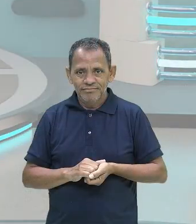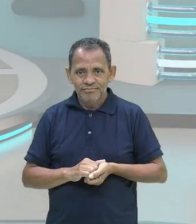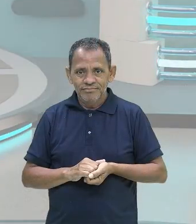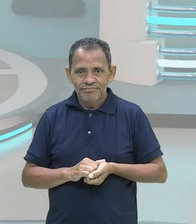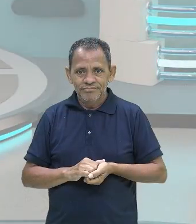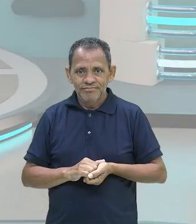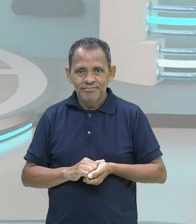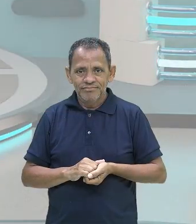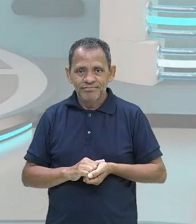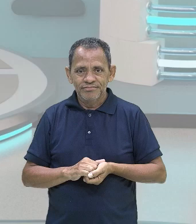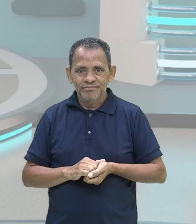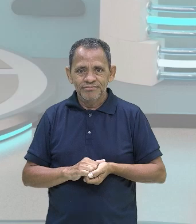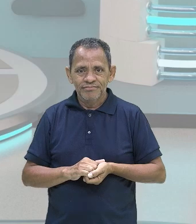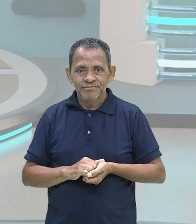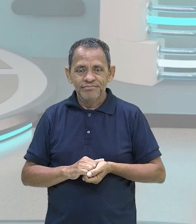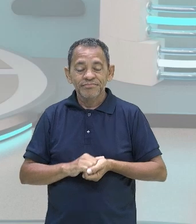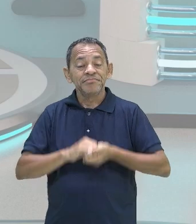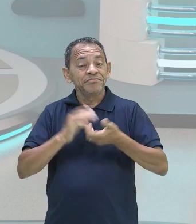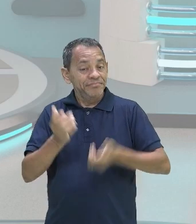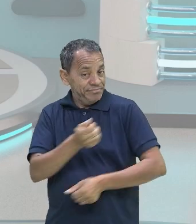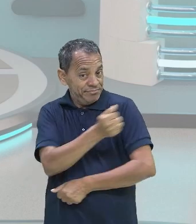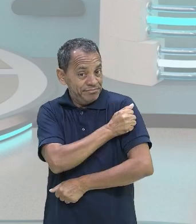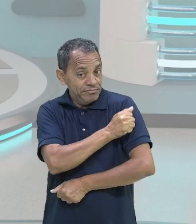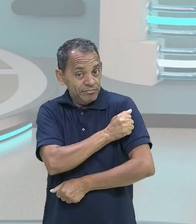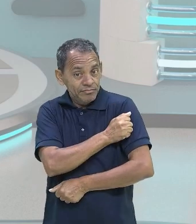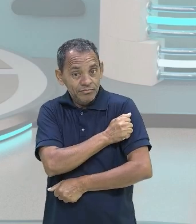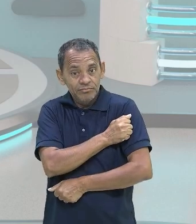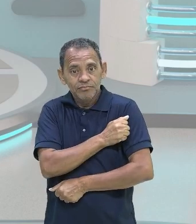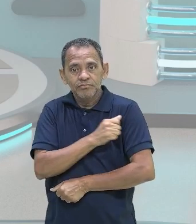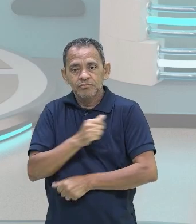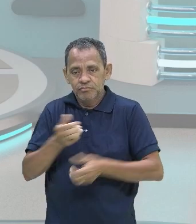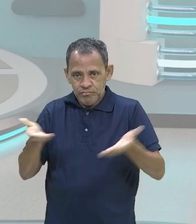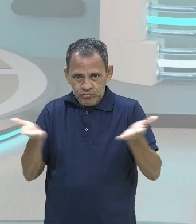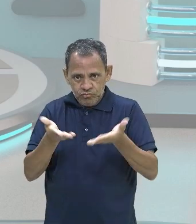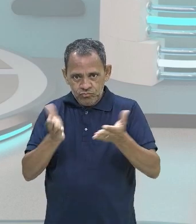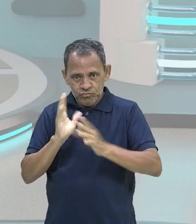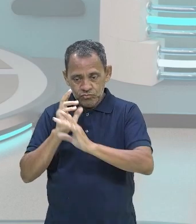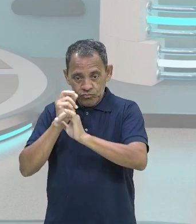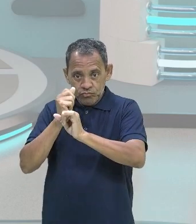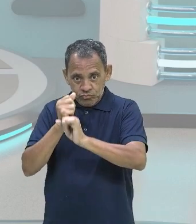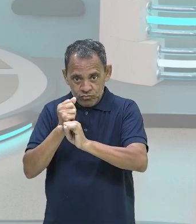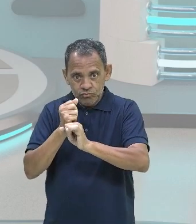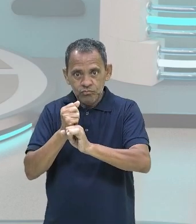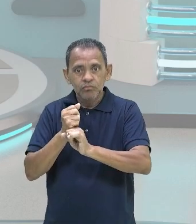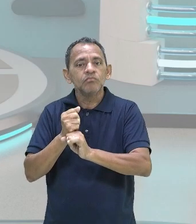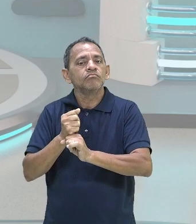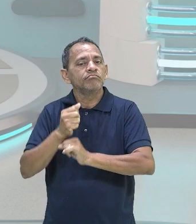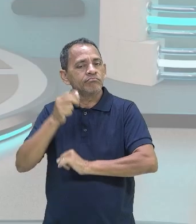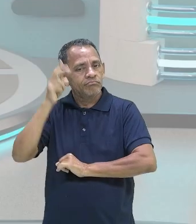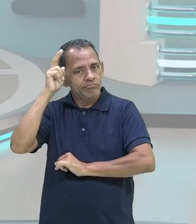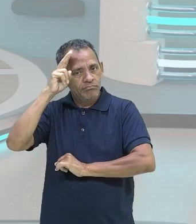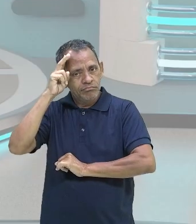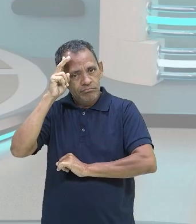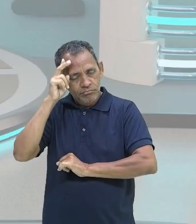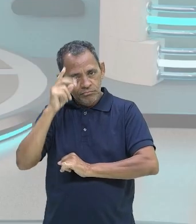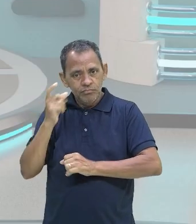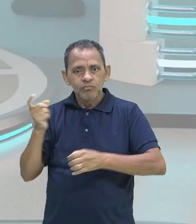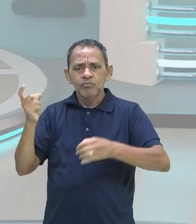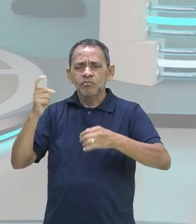Então, pessoal da EJA, para este momento de revisão, nós vamos então retomar os